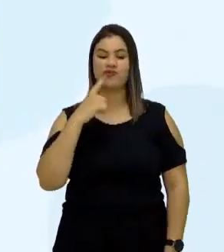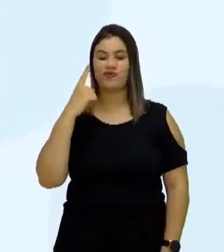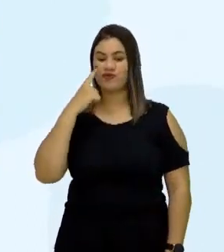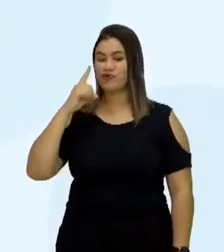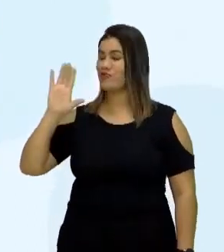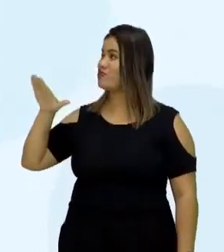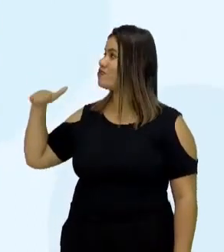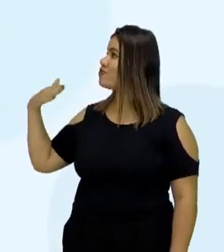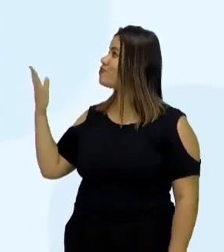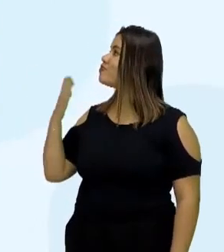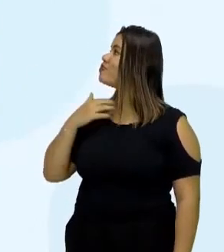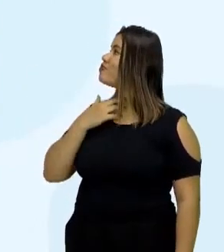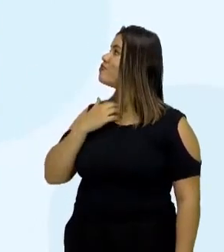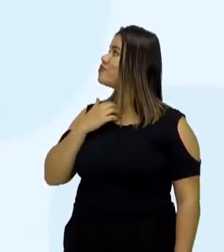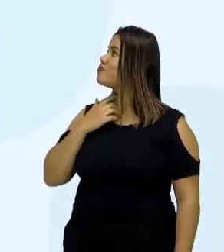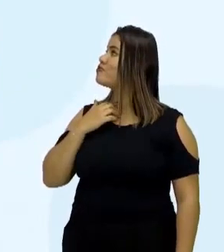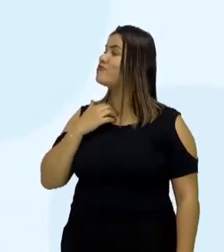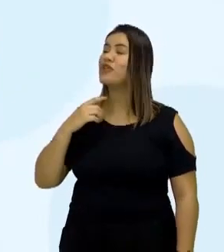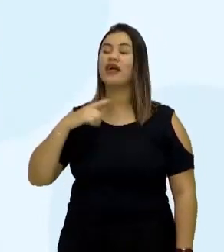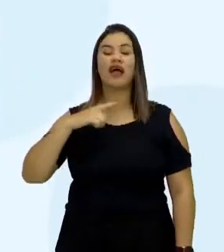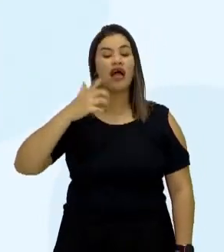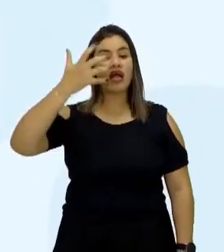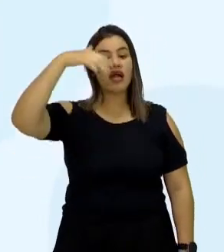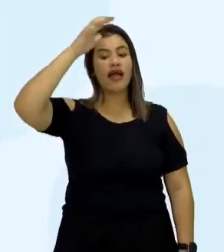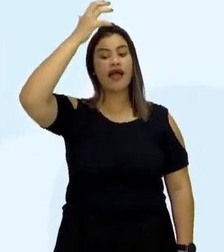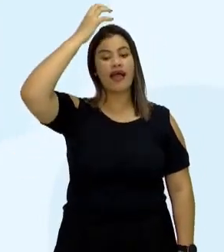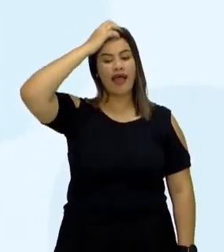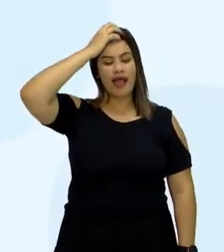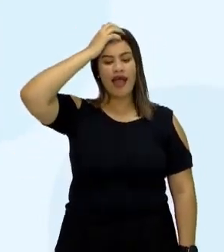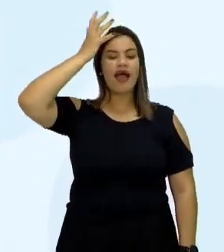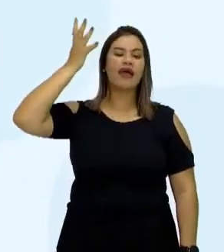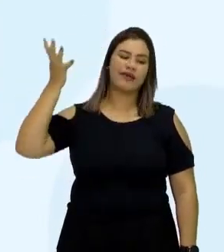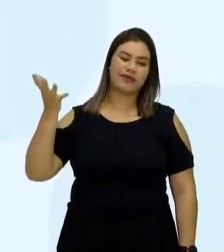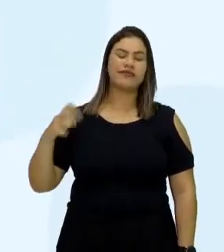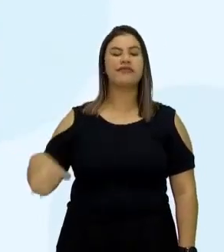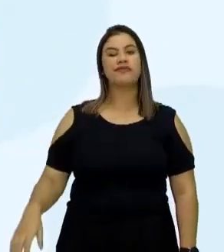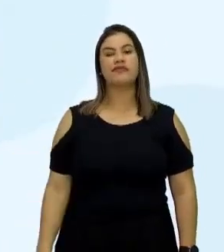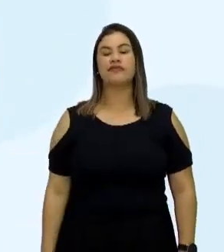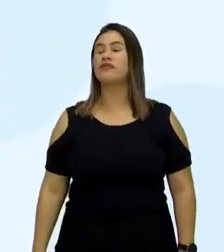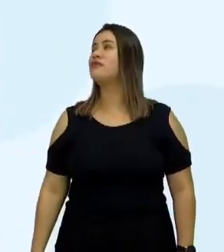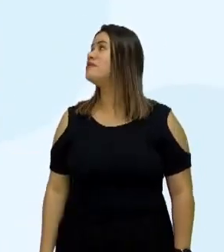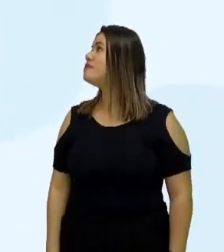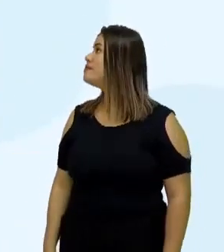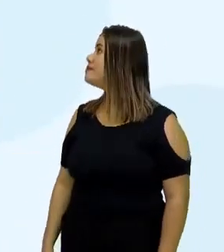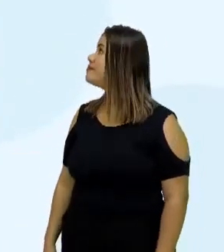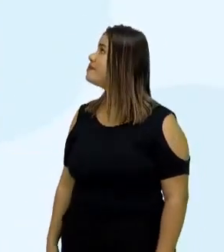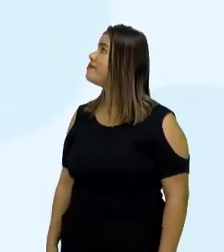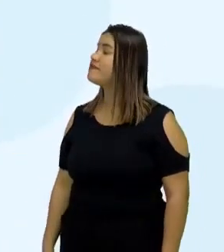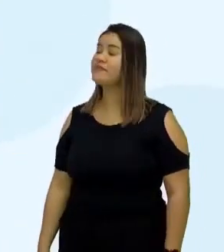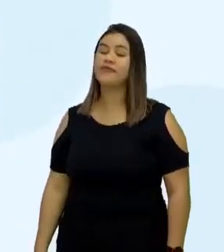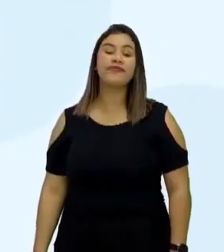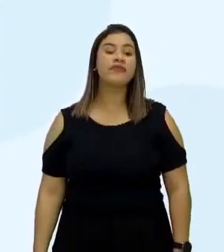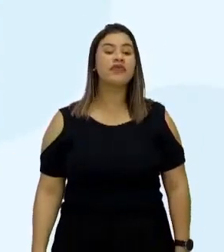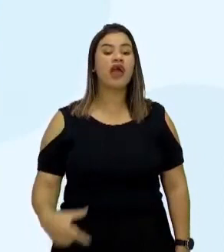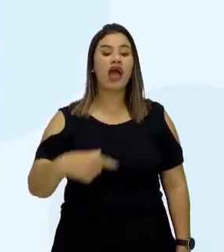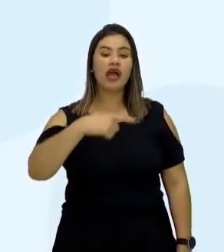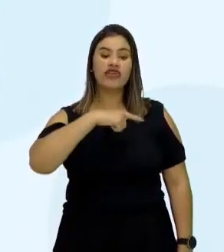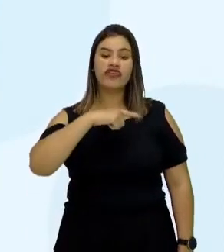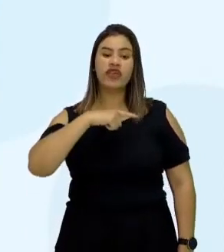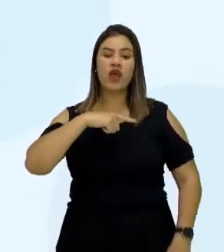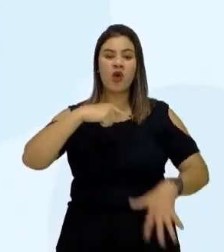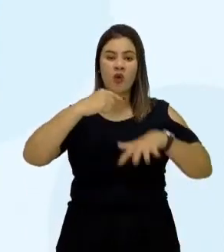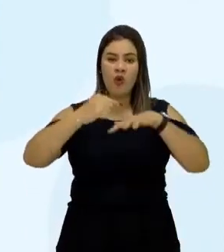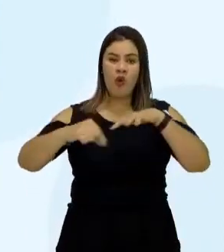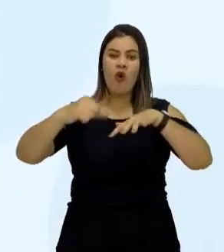nós temos aí vários reinos, né? Então, com essa formação aí, se tinha aí o